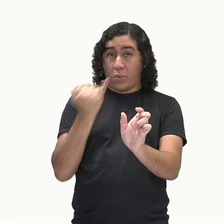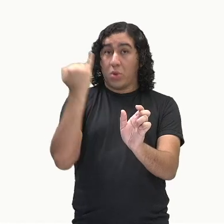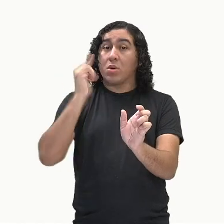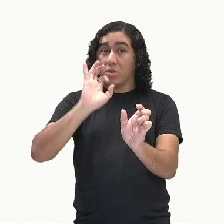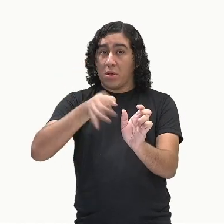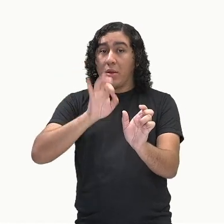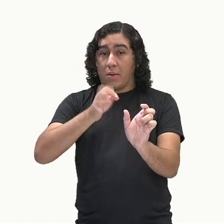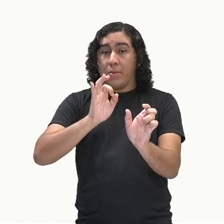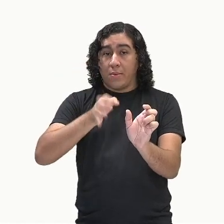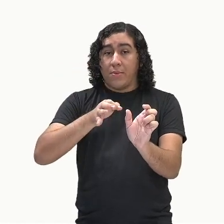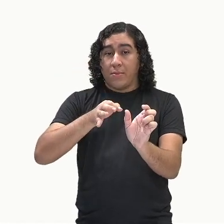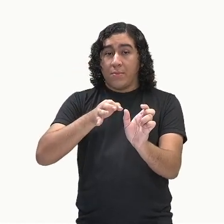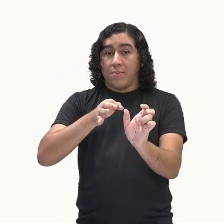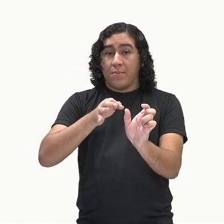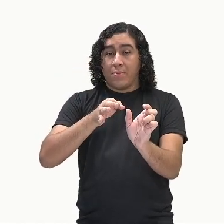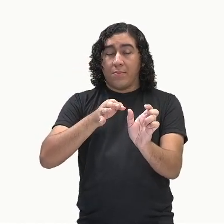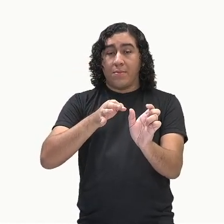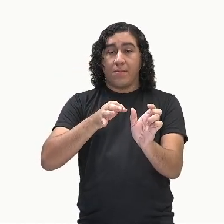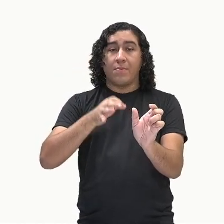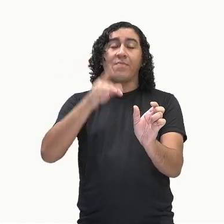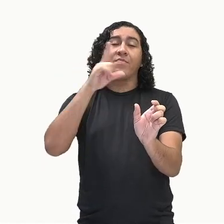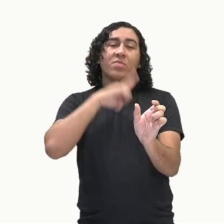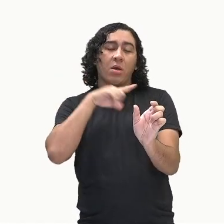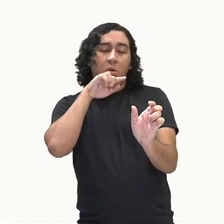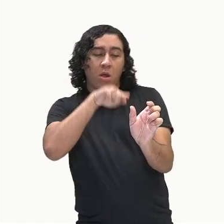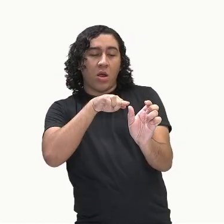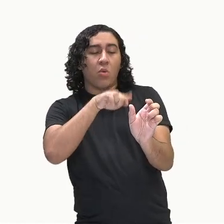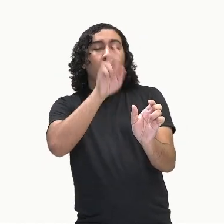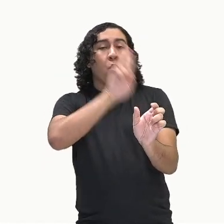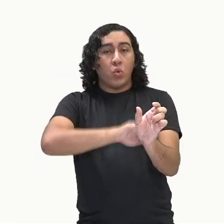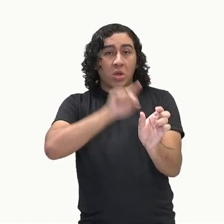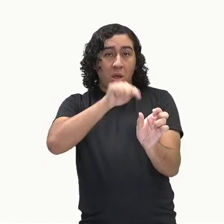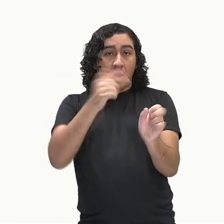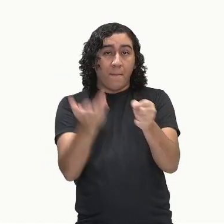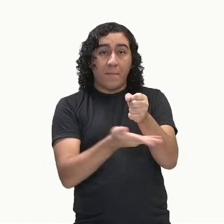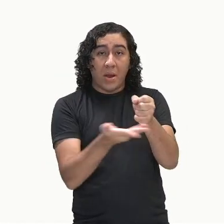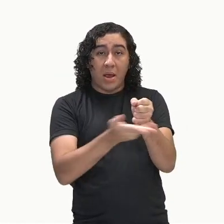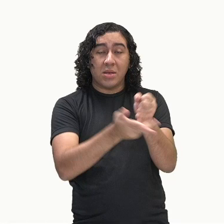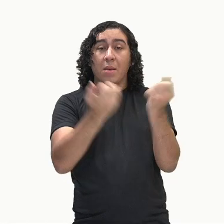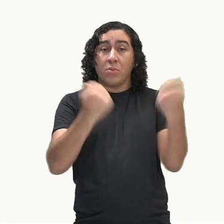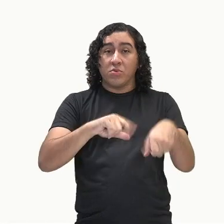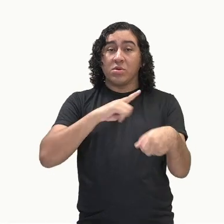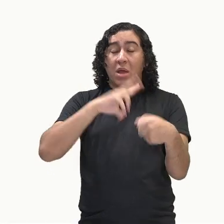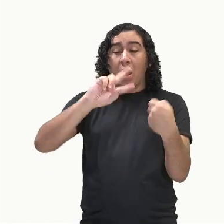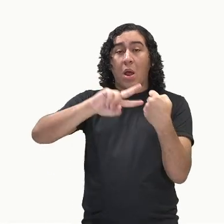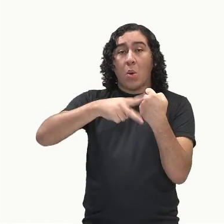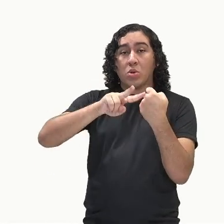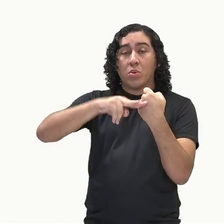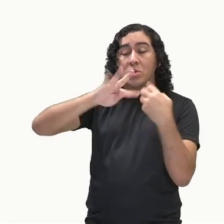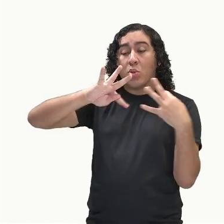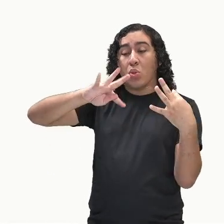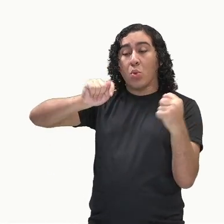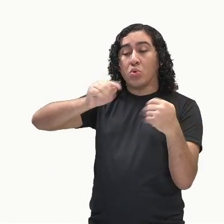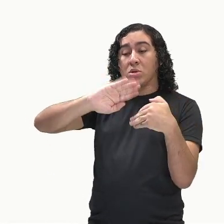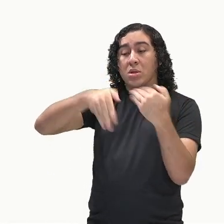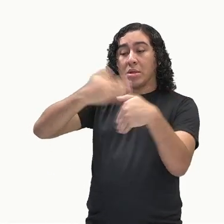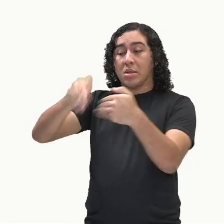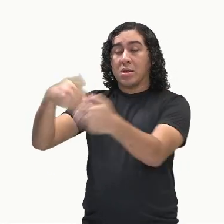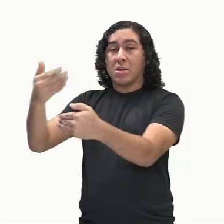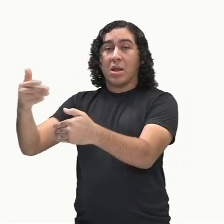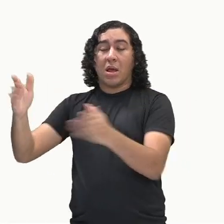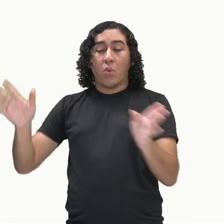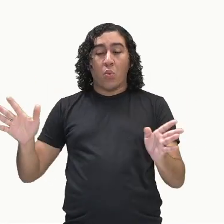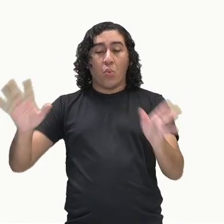tá? Dado um primeiro termo, você obtém todos os outros